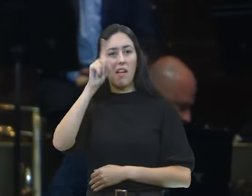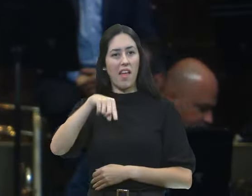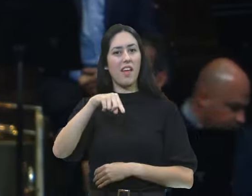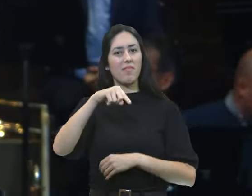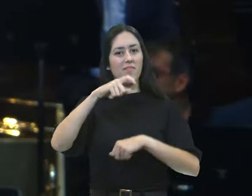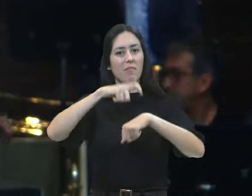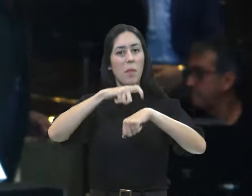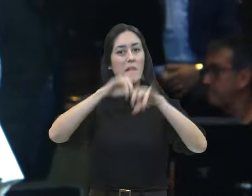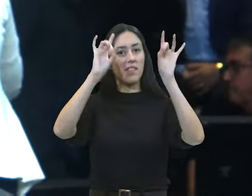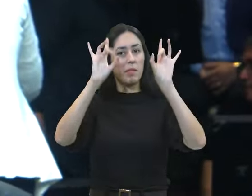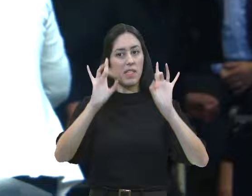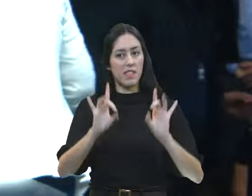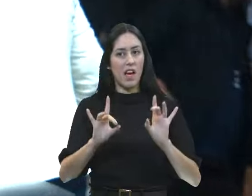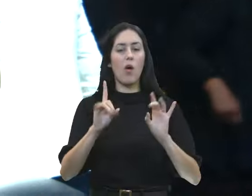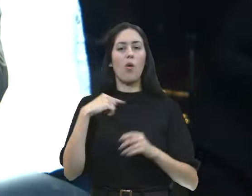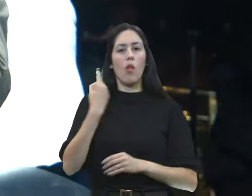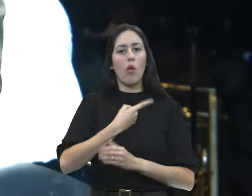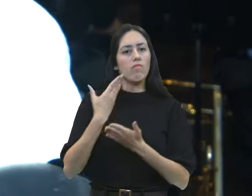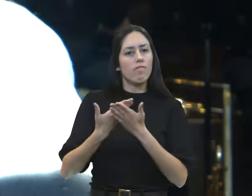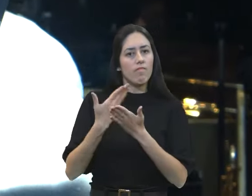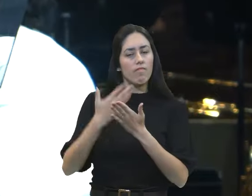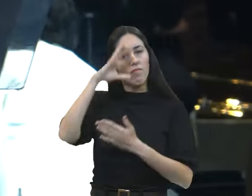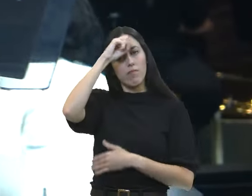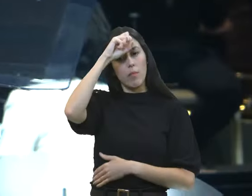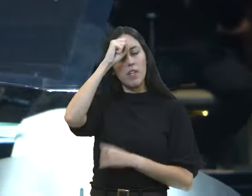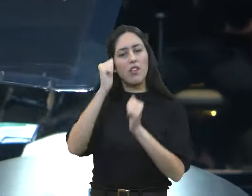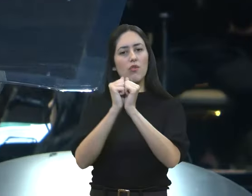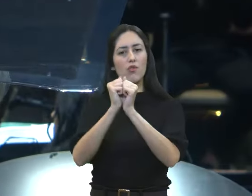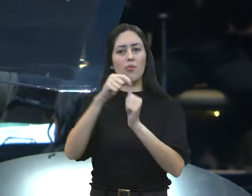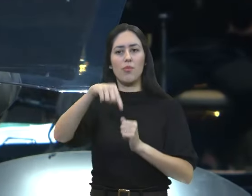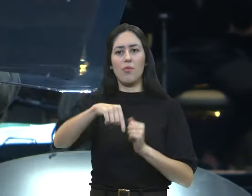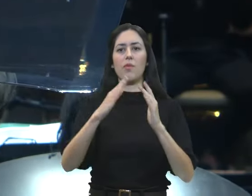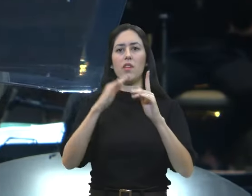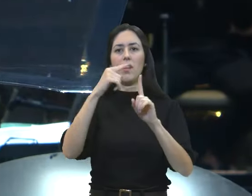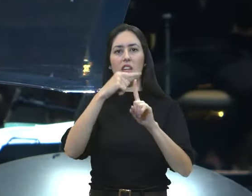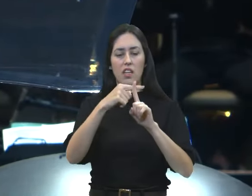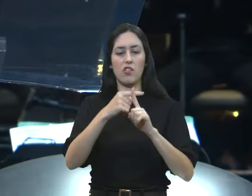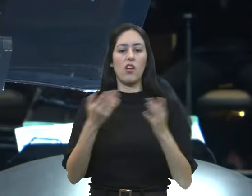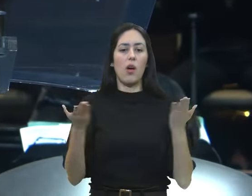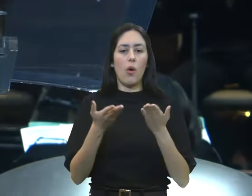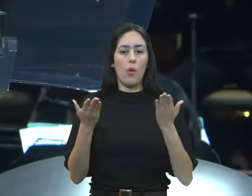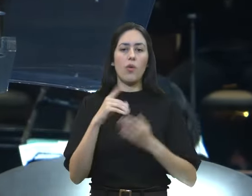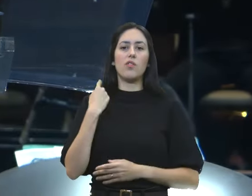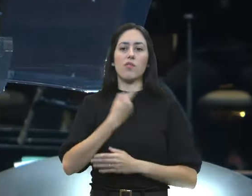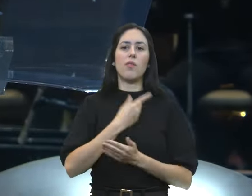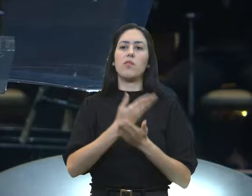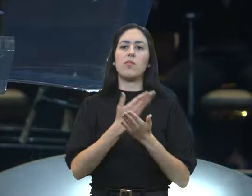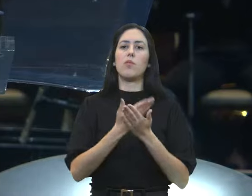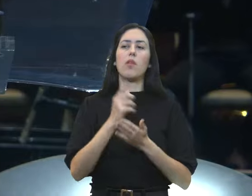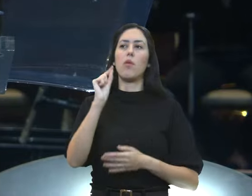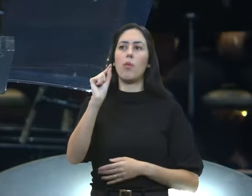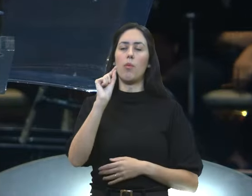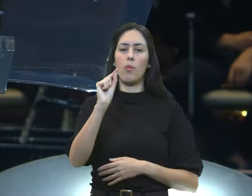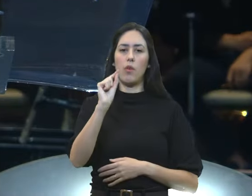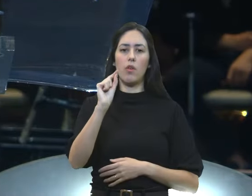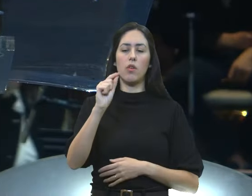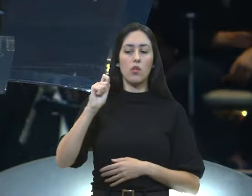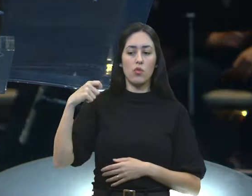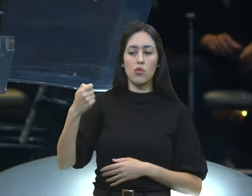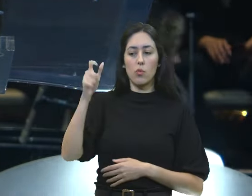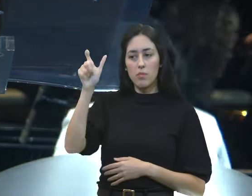que a gente tem estudado juntos aqui enquanto igreja. E hoje nós vamos estudar sobre uma dessas